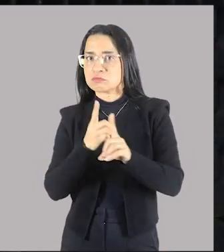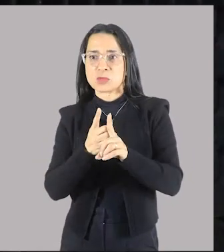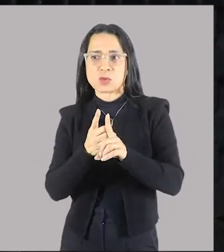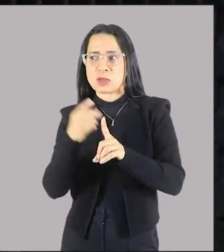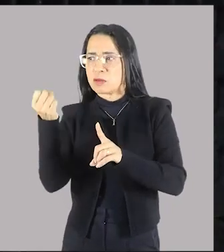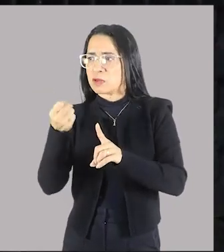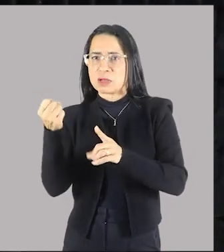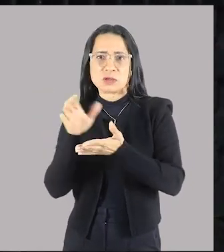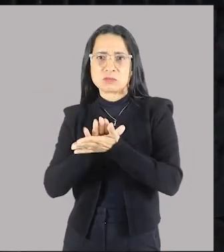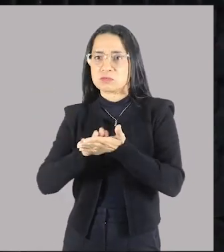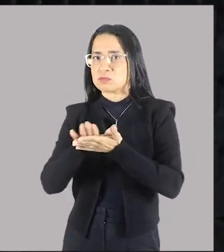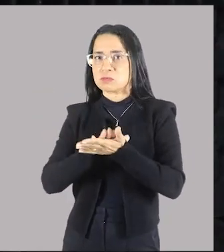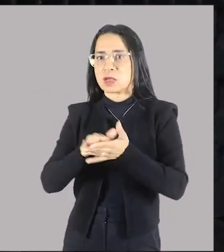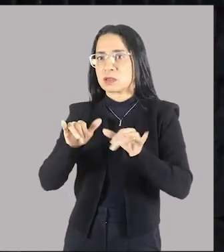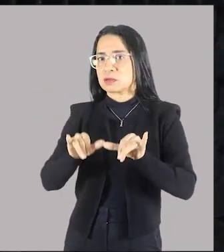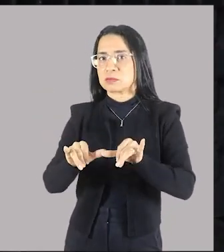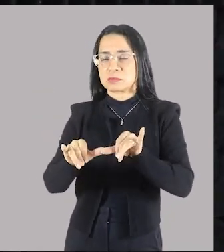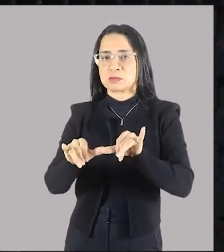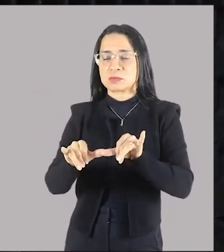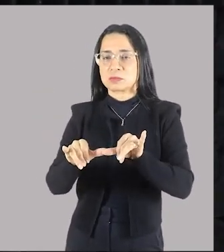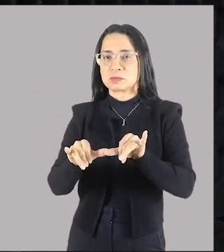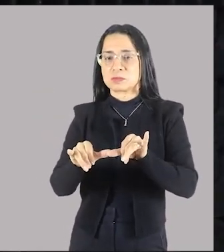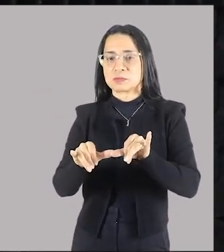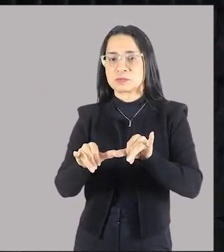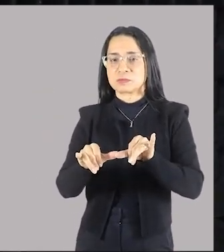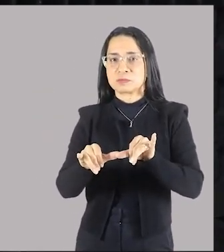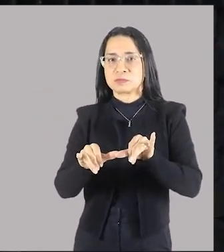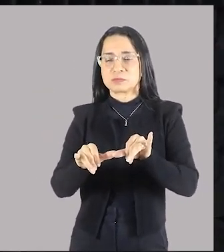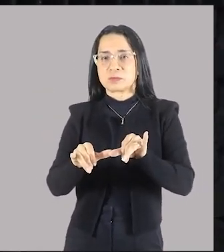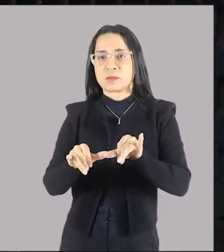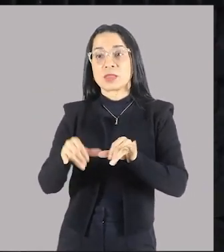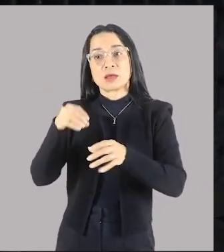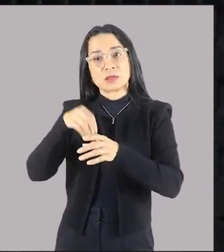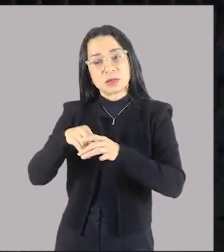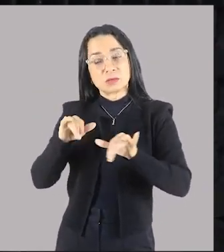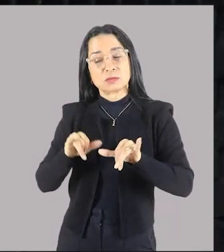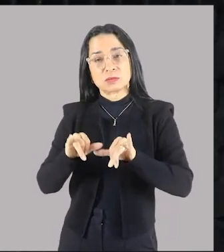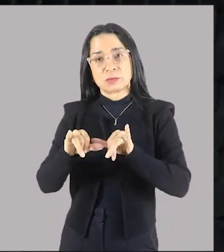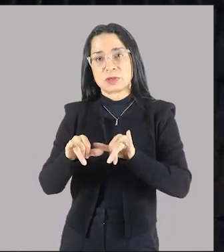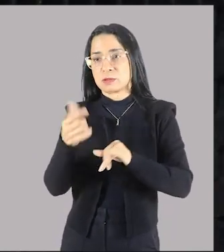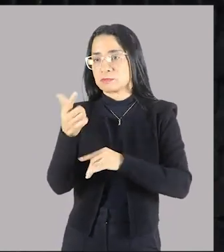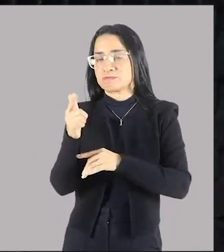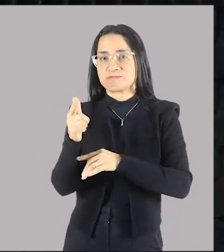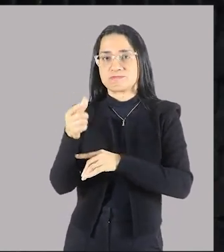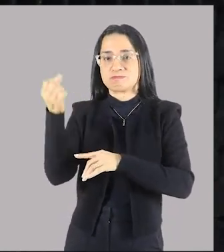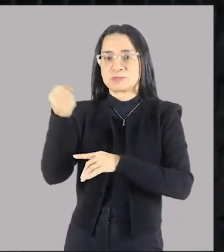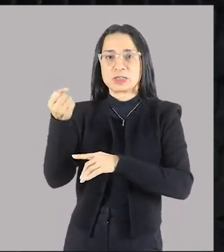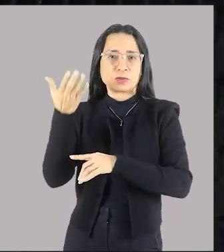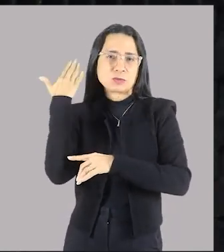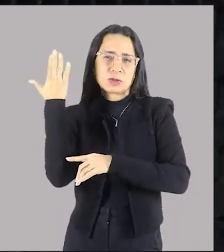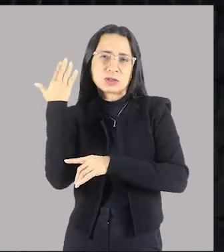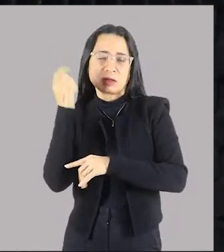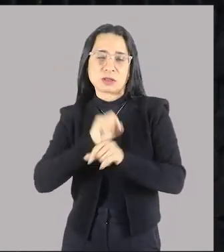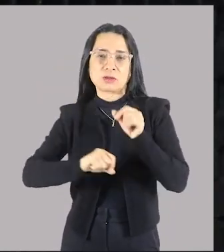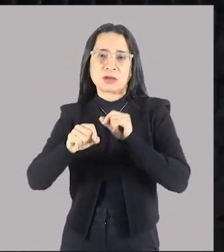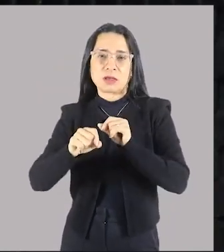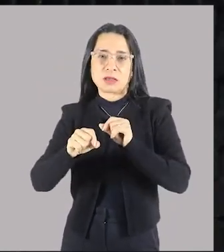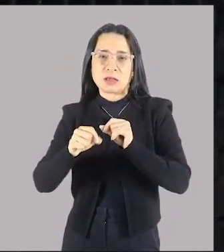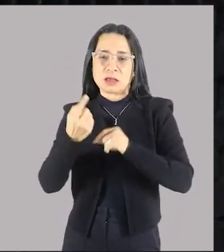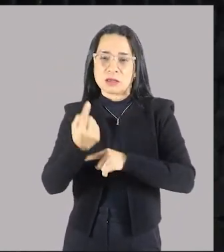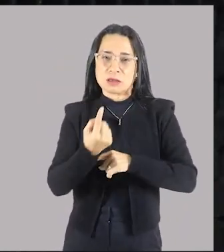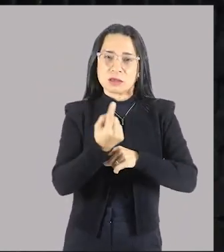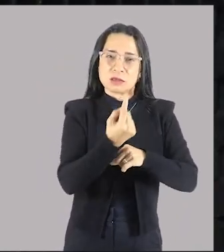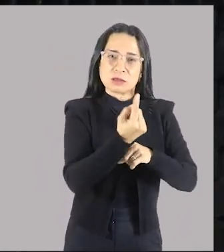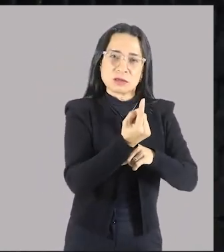leite lá dentro do supermercado. E aí eu tinha que me deslocar até o Mercado Central, onde aqueles pequenos